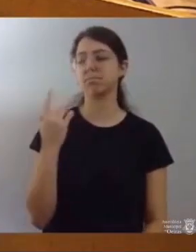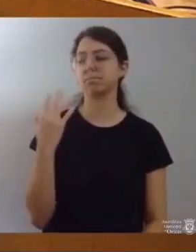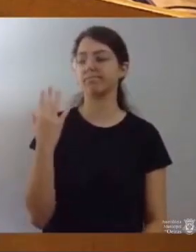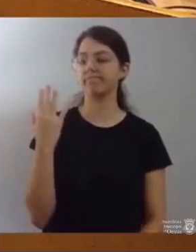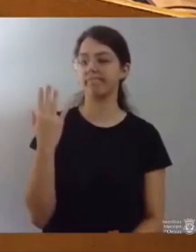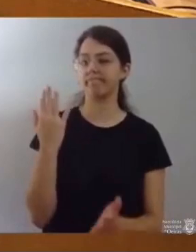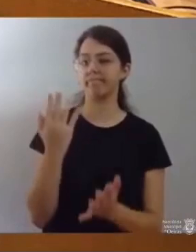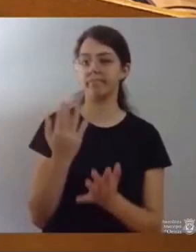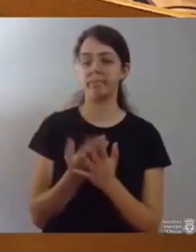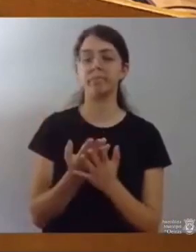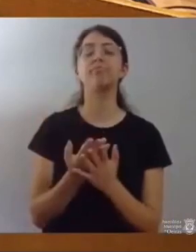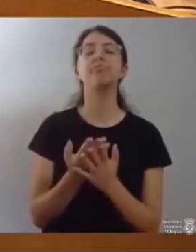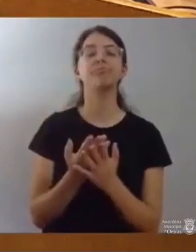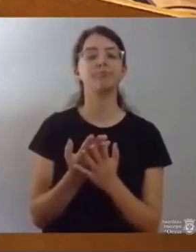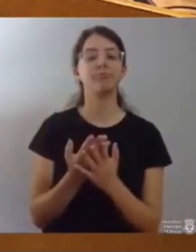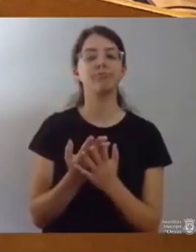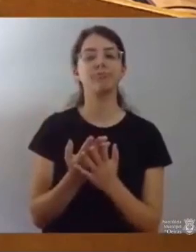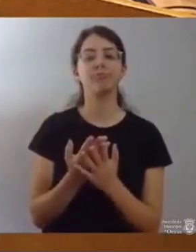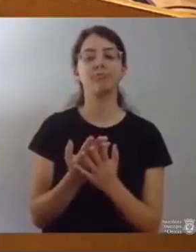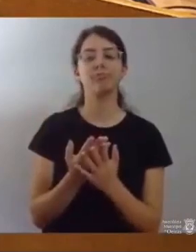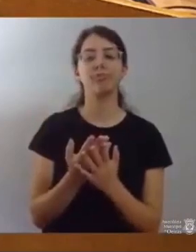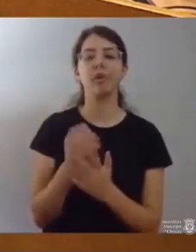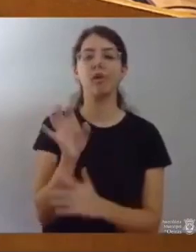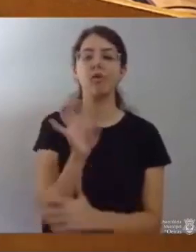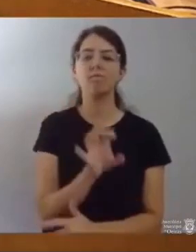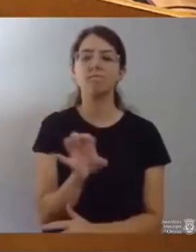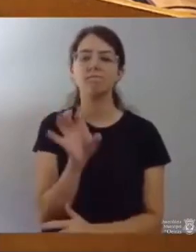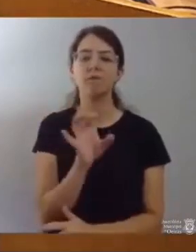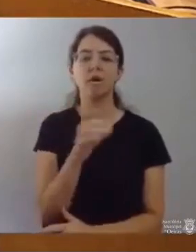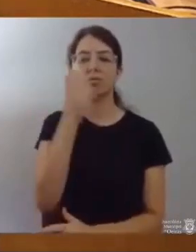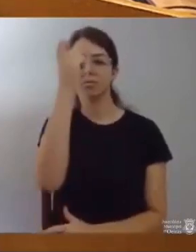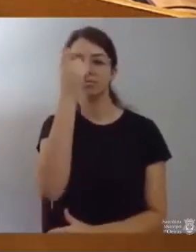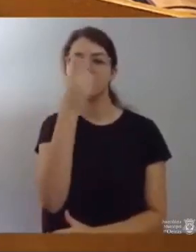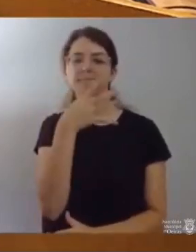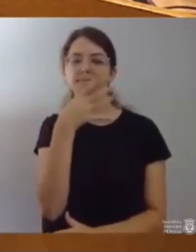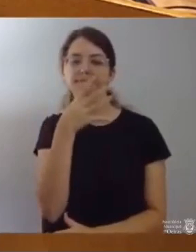assistimos sempre à mesma narrativa relativamente à questão dos impostos.